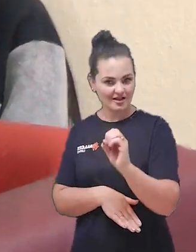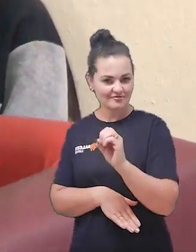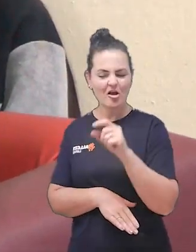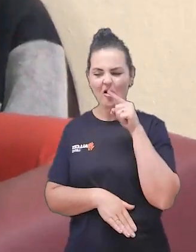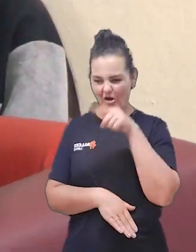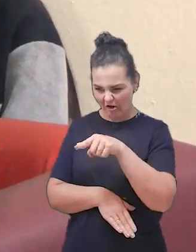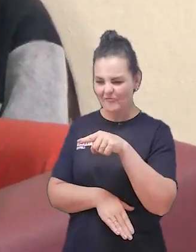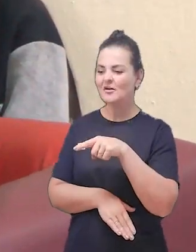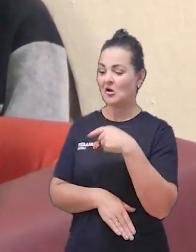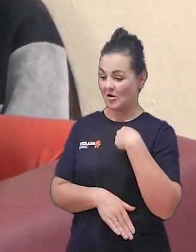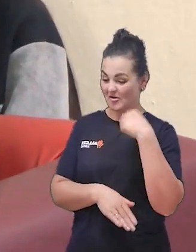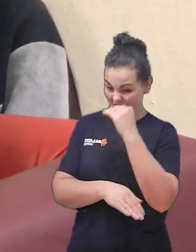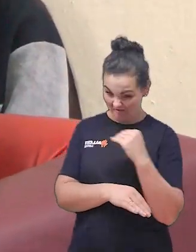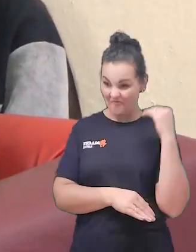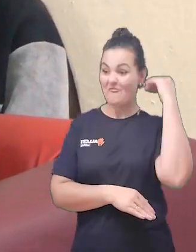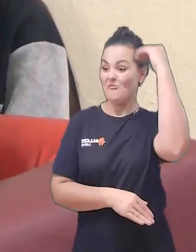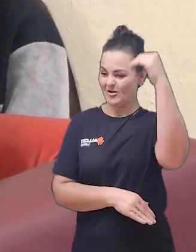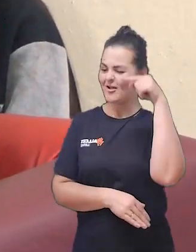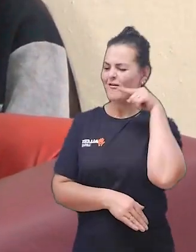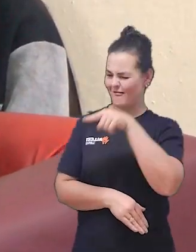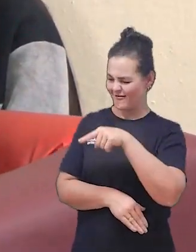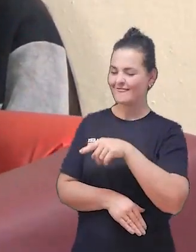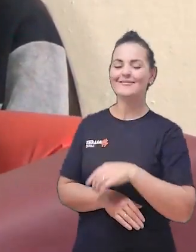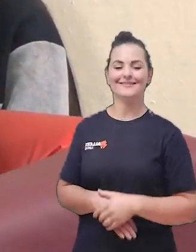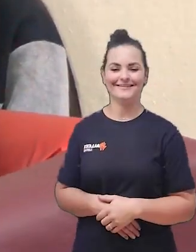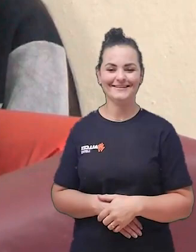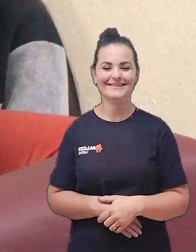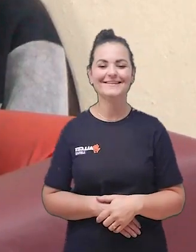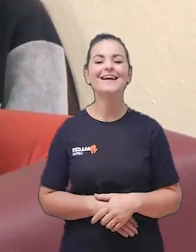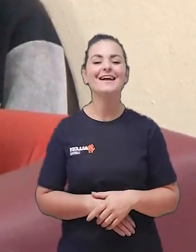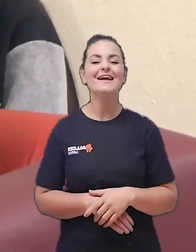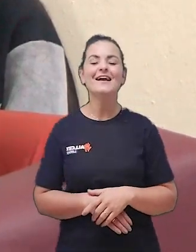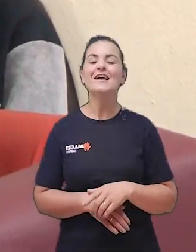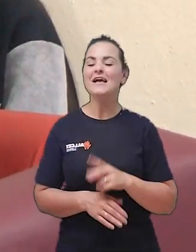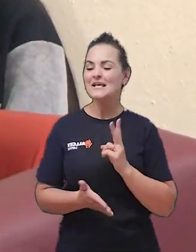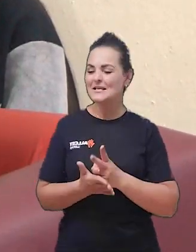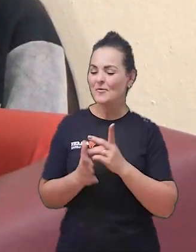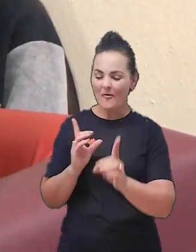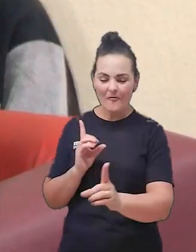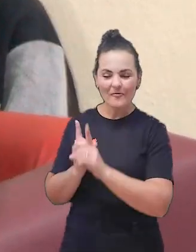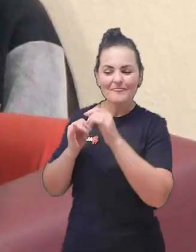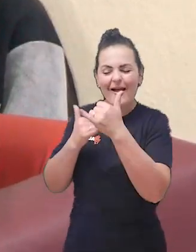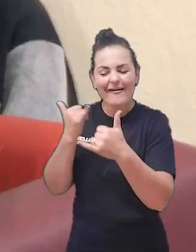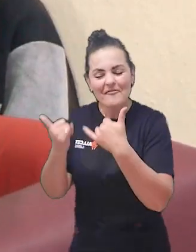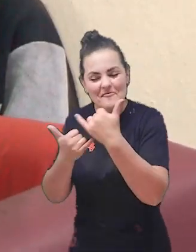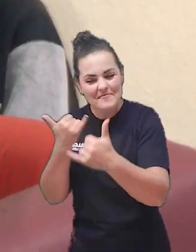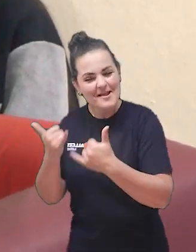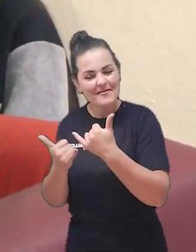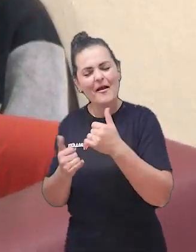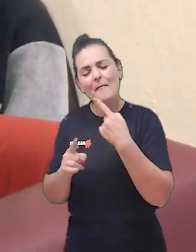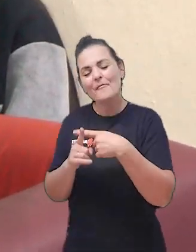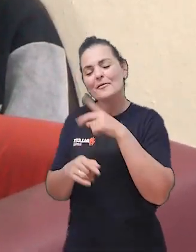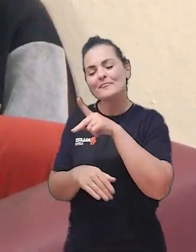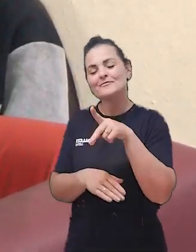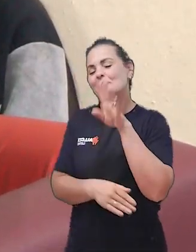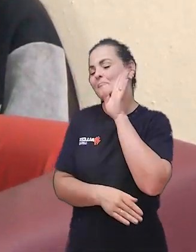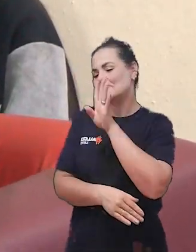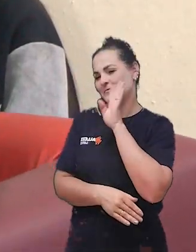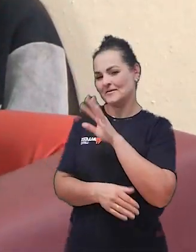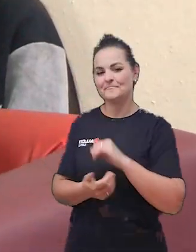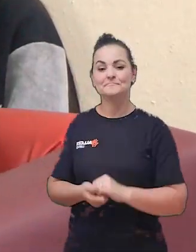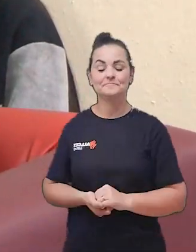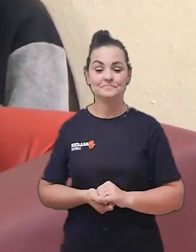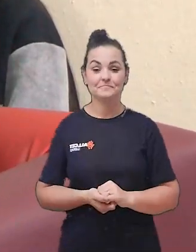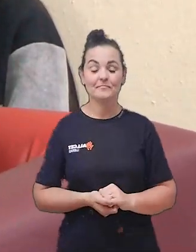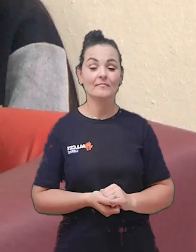grande. E eu sempre encontro ela e pego no pé dela, né? Brinco com ela ainda, ela é muito bacana. A minha